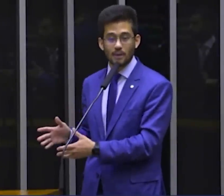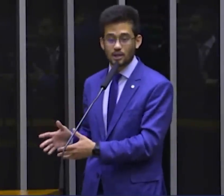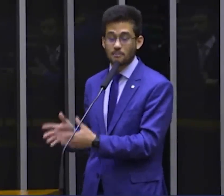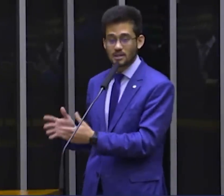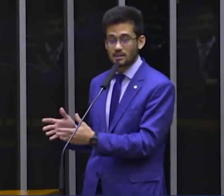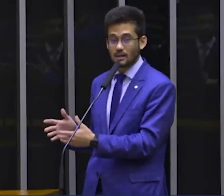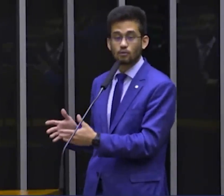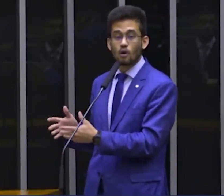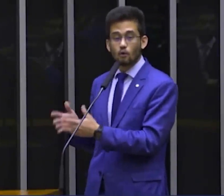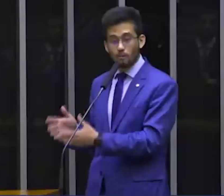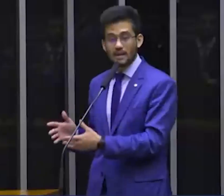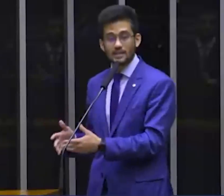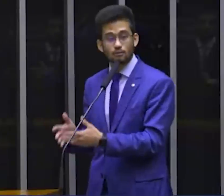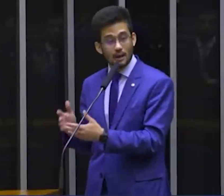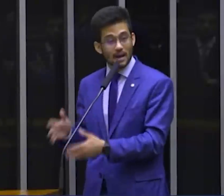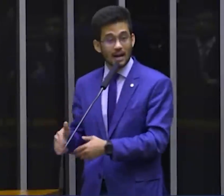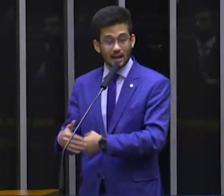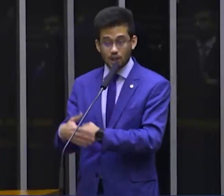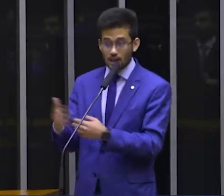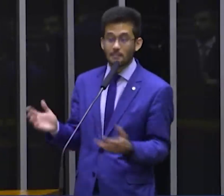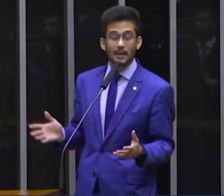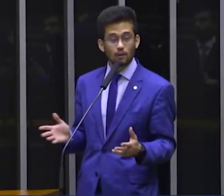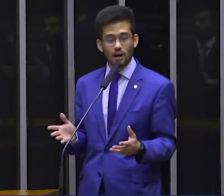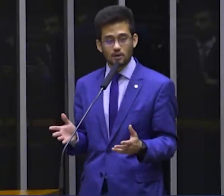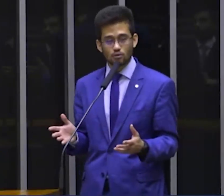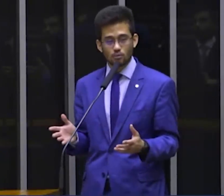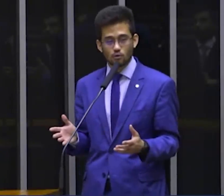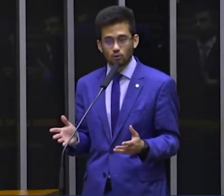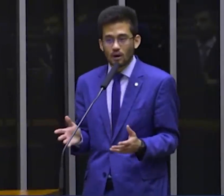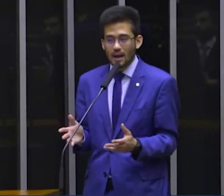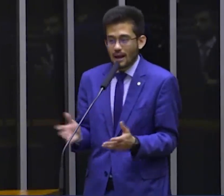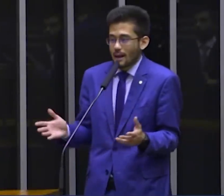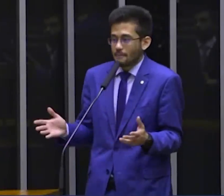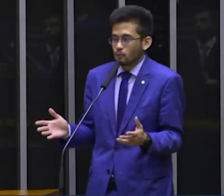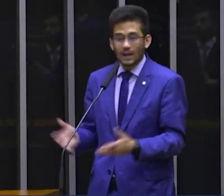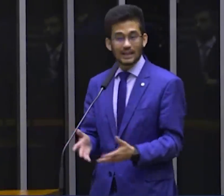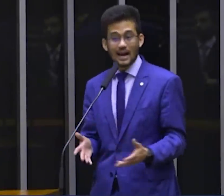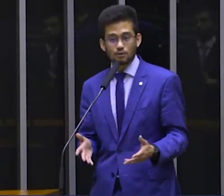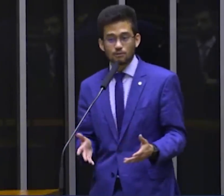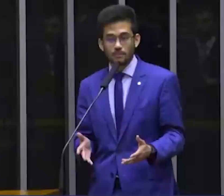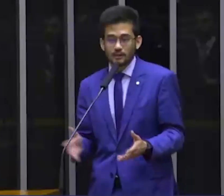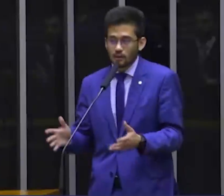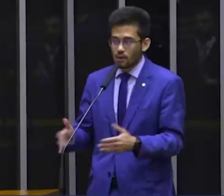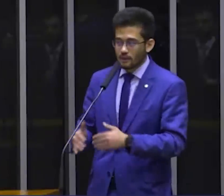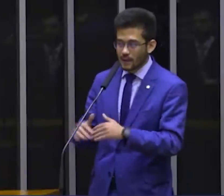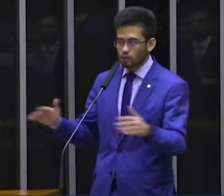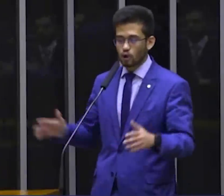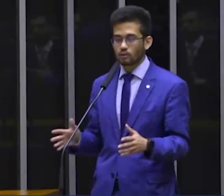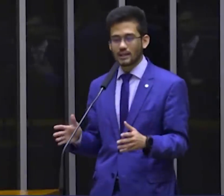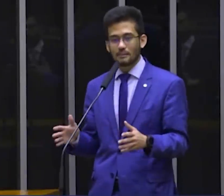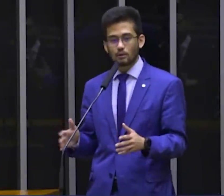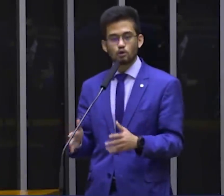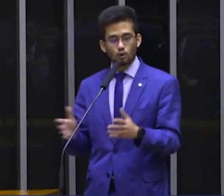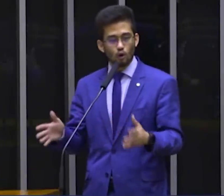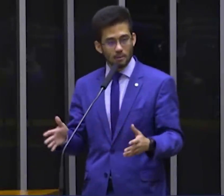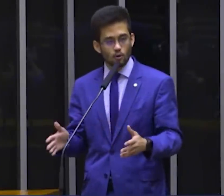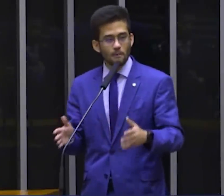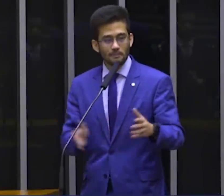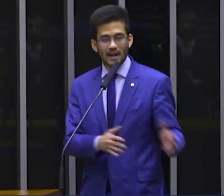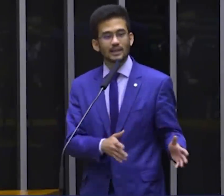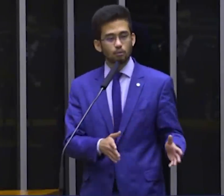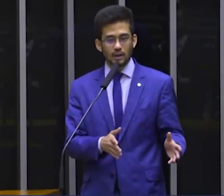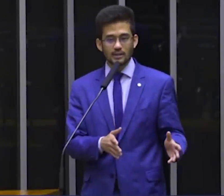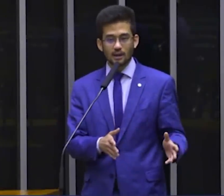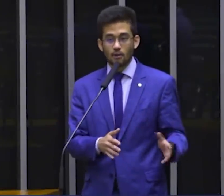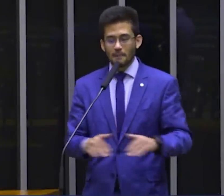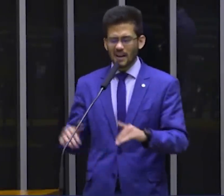profissionalmente representando o Brasil na América Latina e no resto do mundo é um atraso na então não só o tratamento isonômico